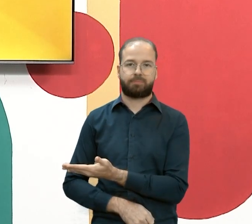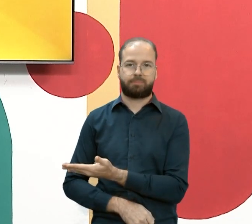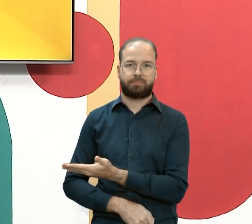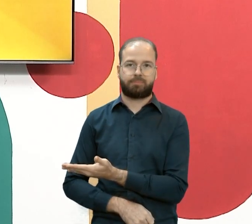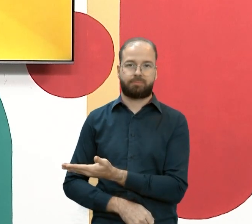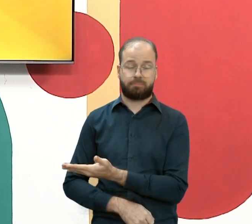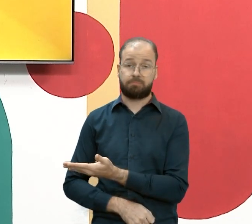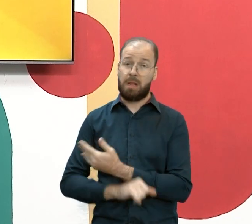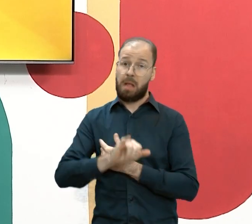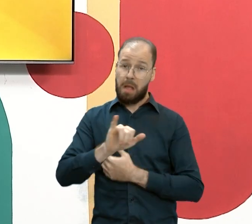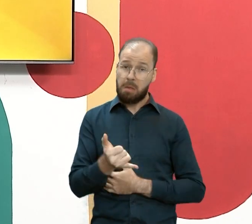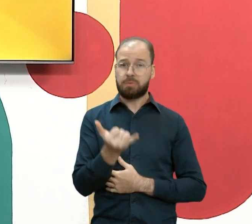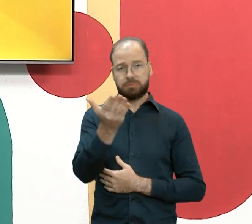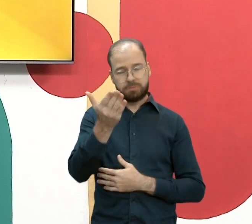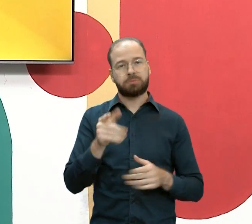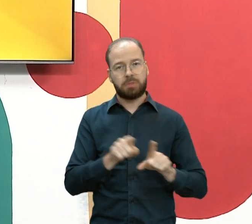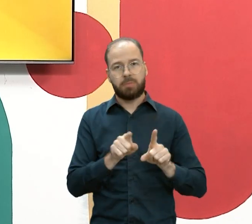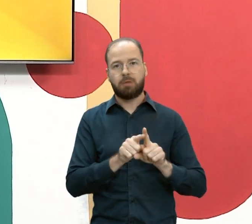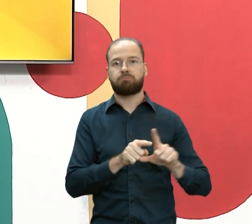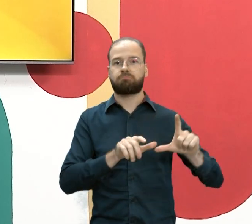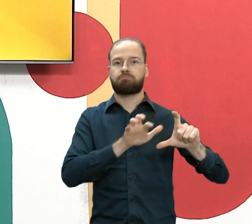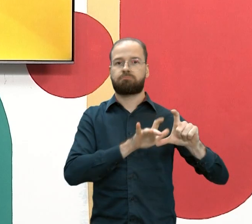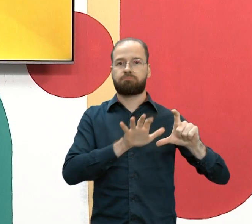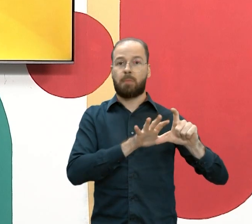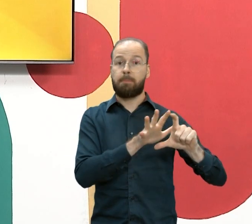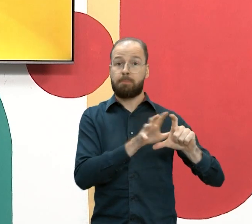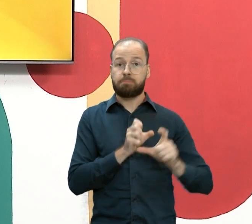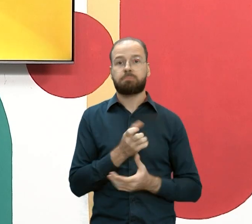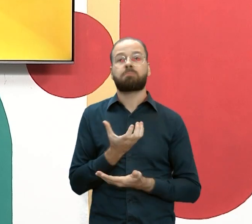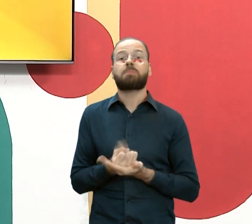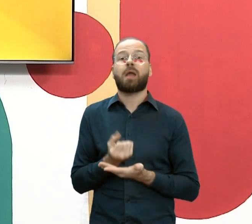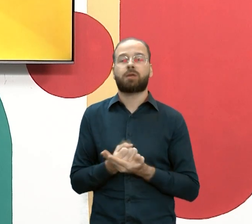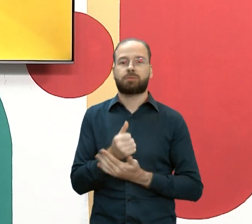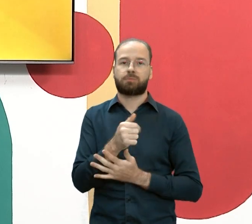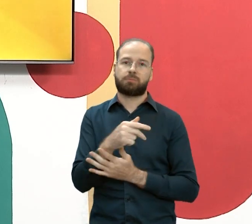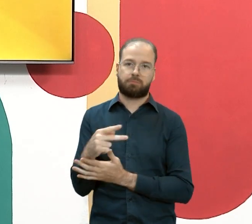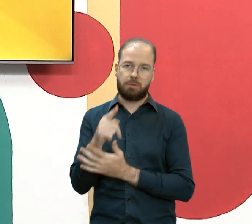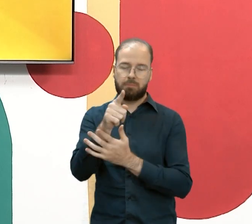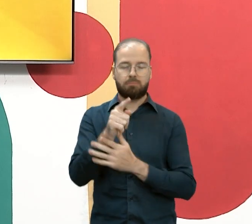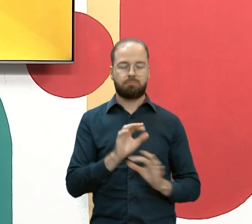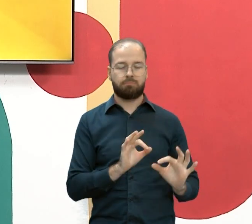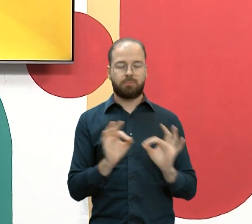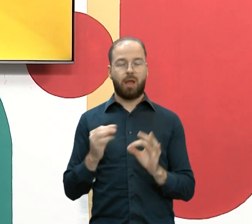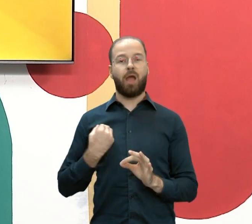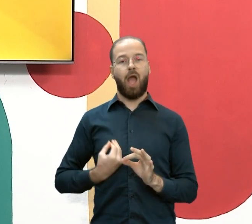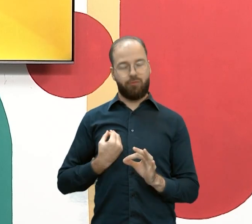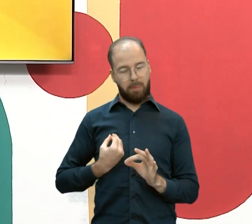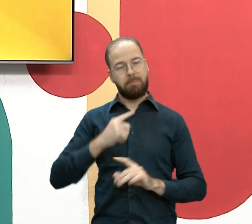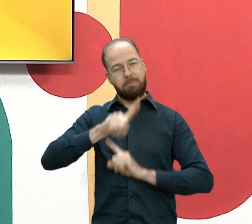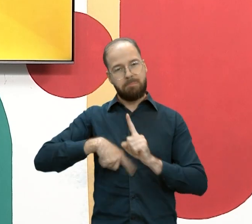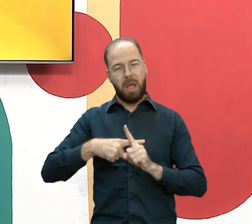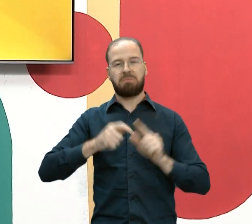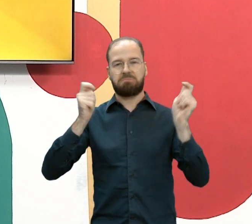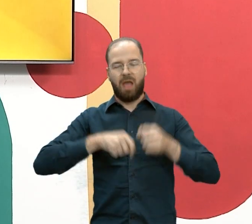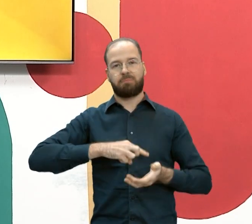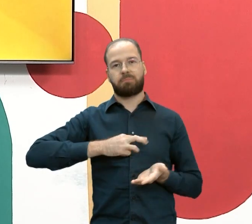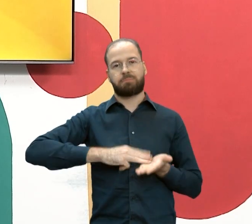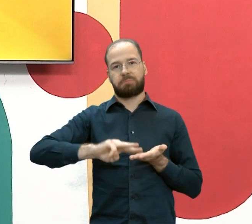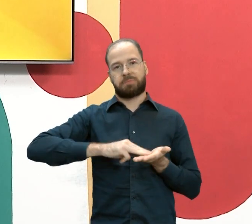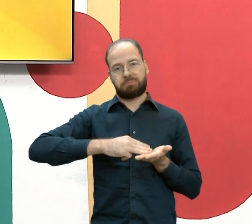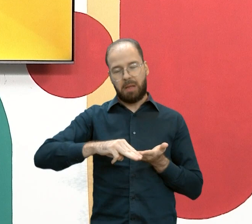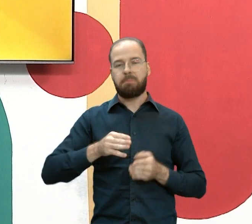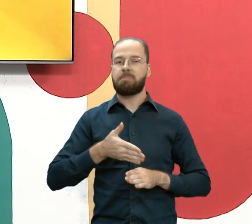62991811406. E aproveita também para já baixar o nosso aplicativo, porque nele você pode assistir a programação ao vivo e também nos deixar alguma mensagem